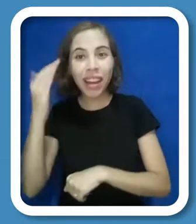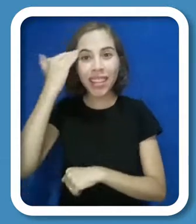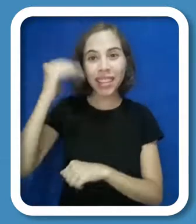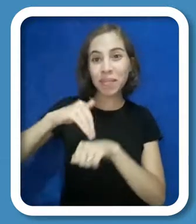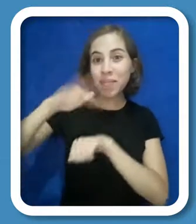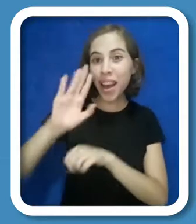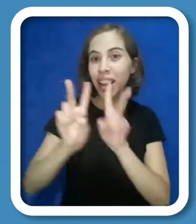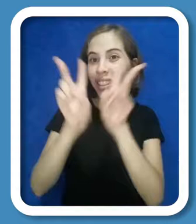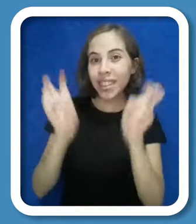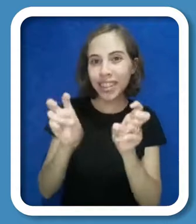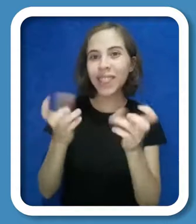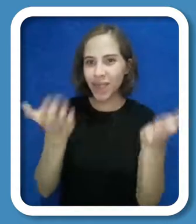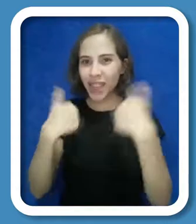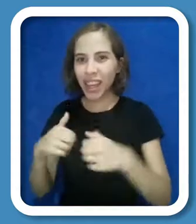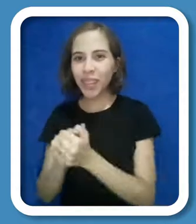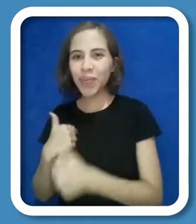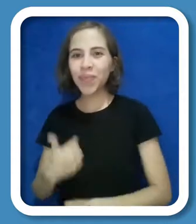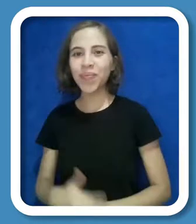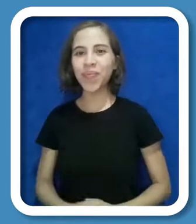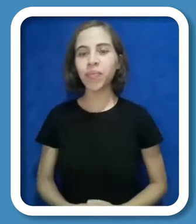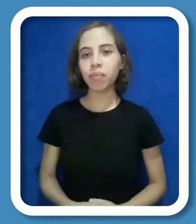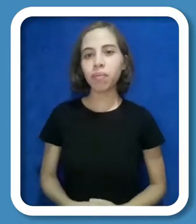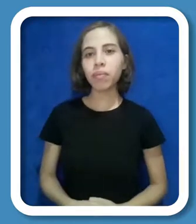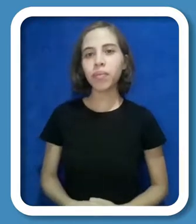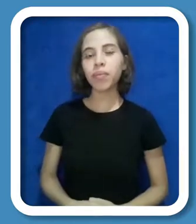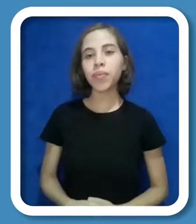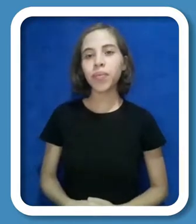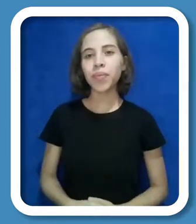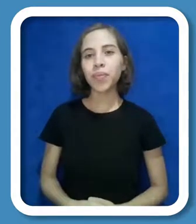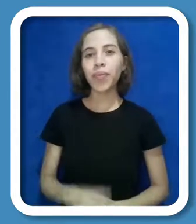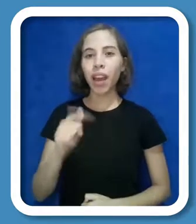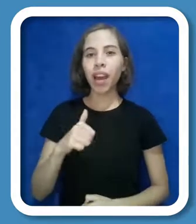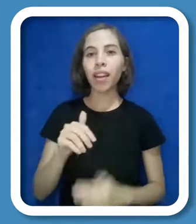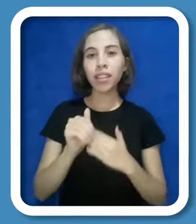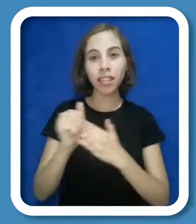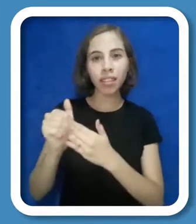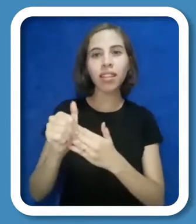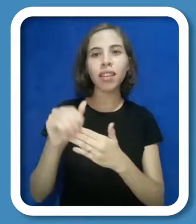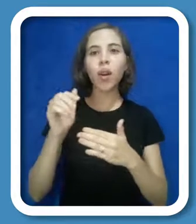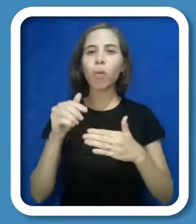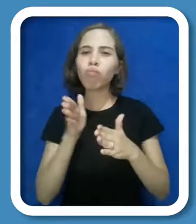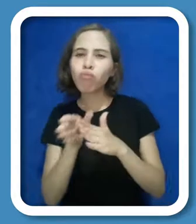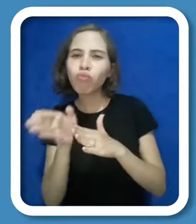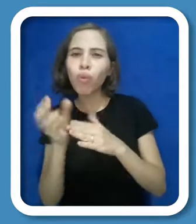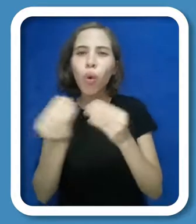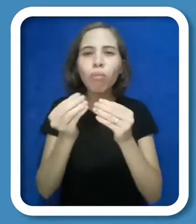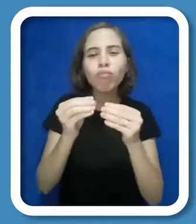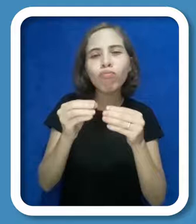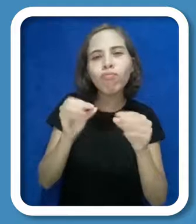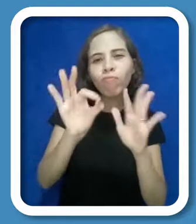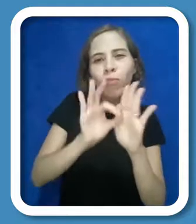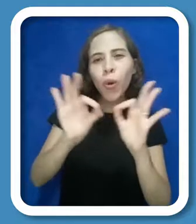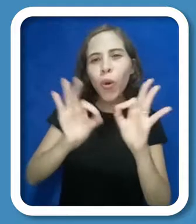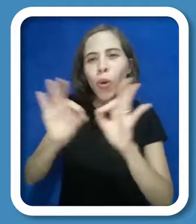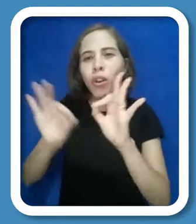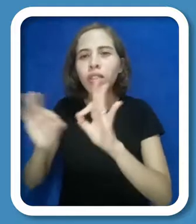pouquinho mais? Vem comigo que eu vou te mostrar esse guia. Este é o guia com orientações para a promoção da